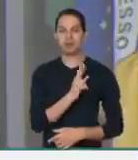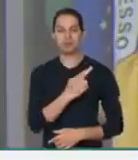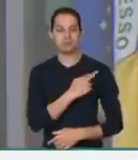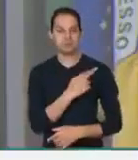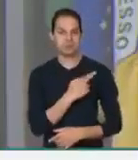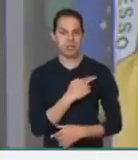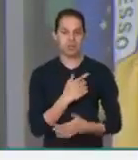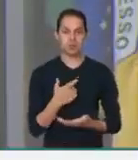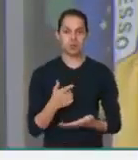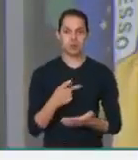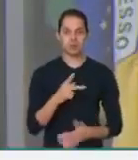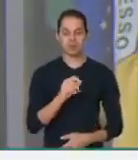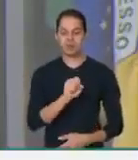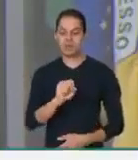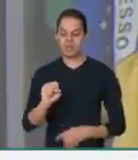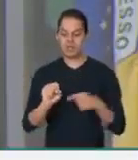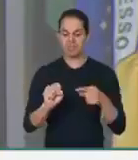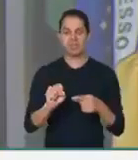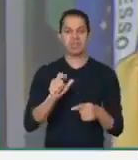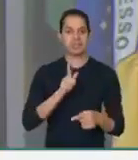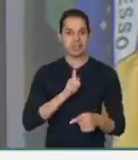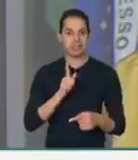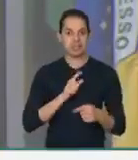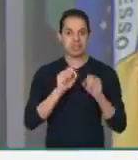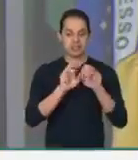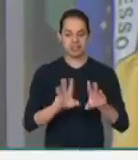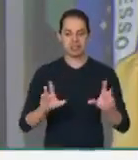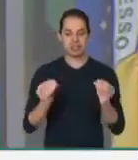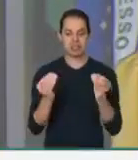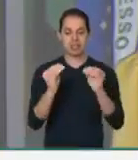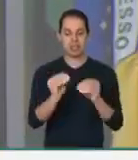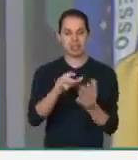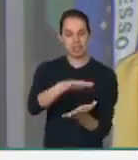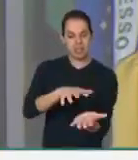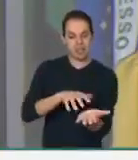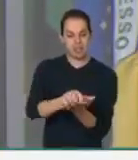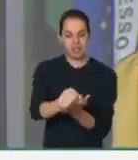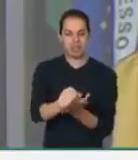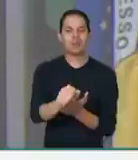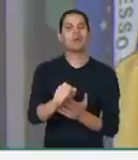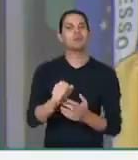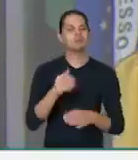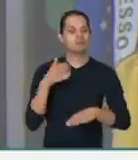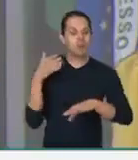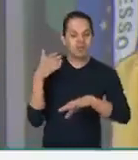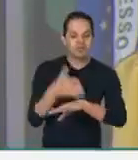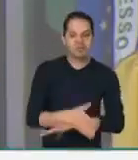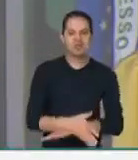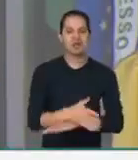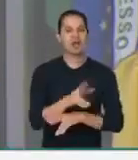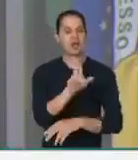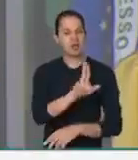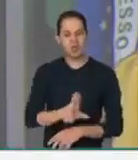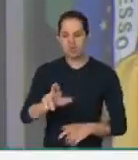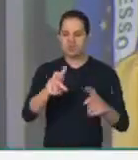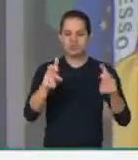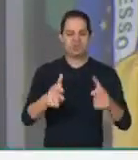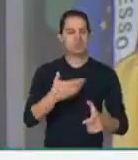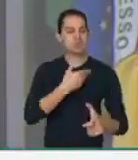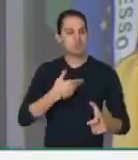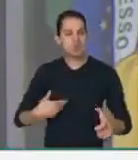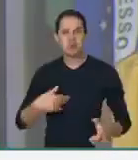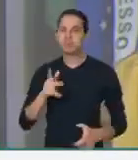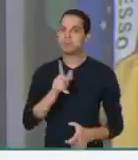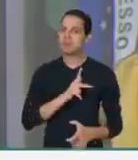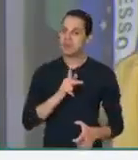sanitário desde que esteja portando não poderá ser impedido de entrar circular ou utilizar qualquer espaço público ou